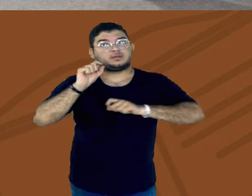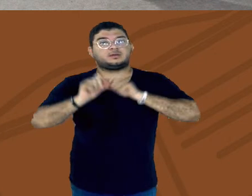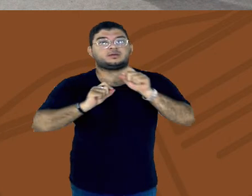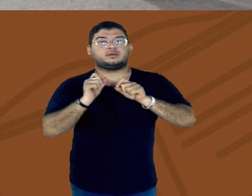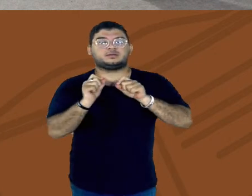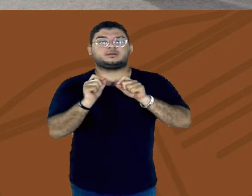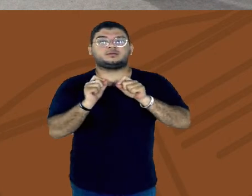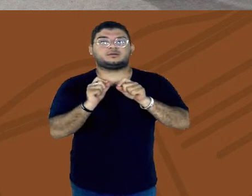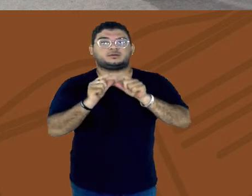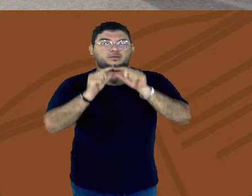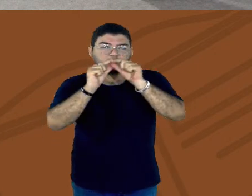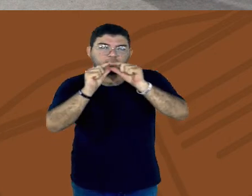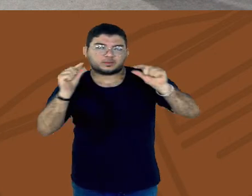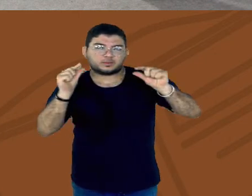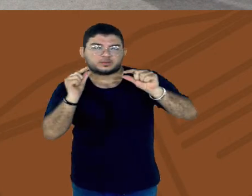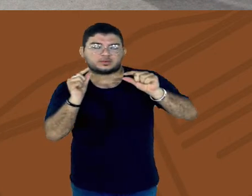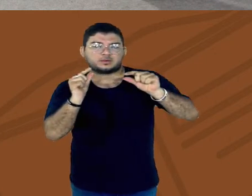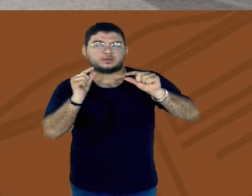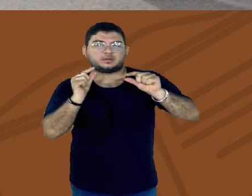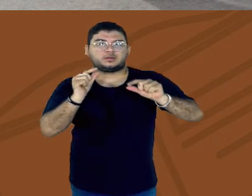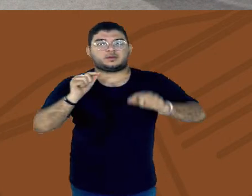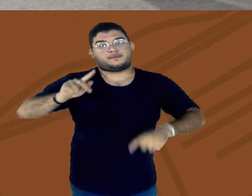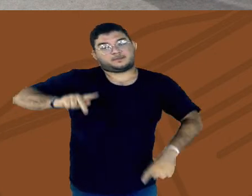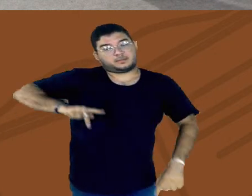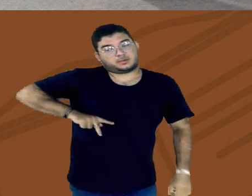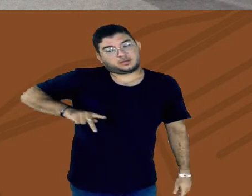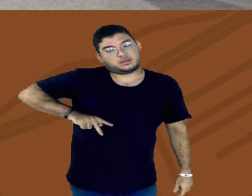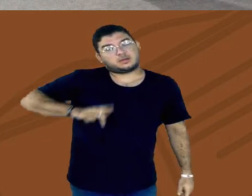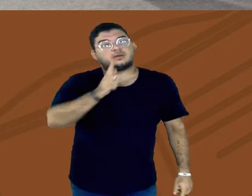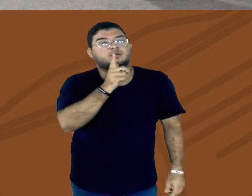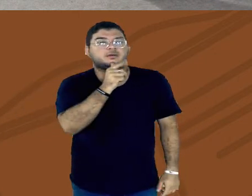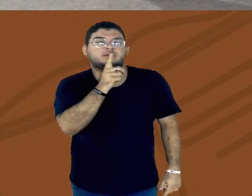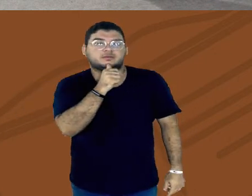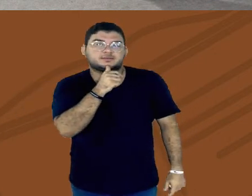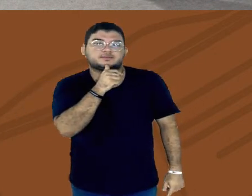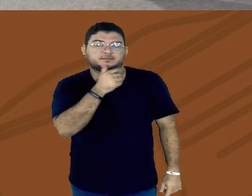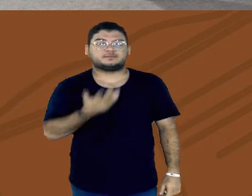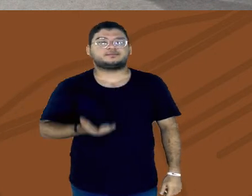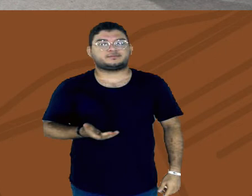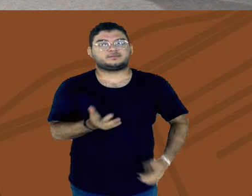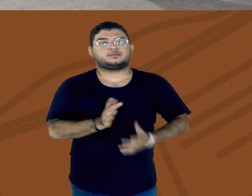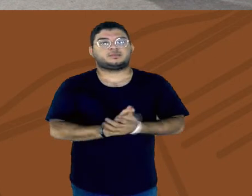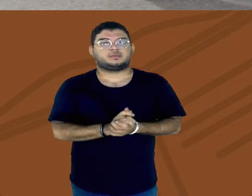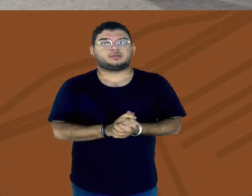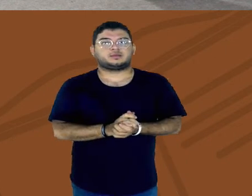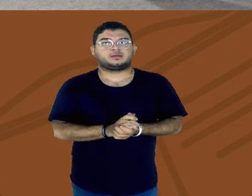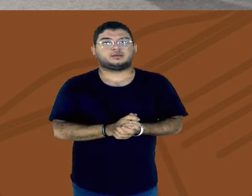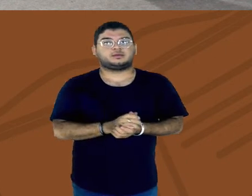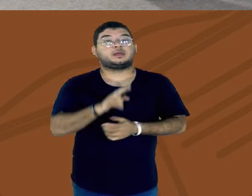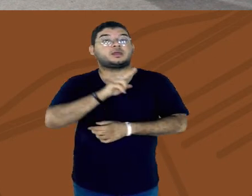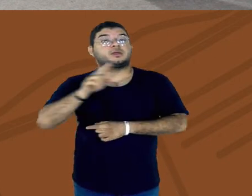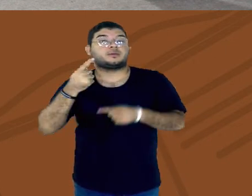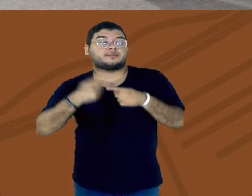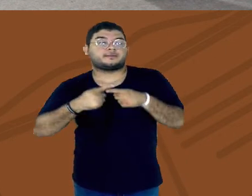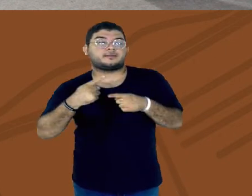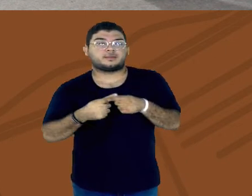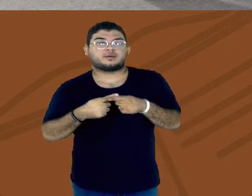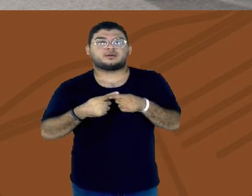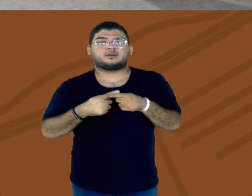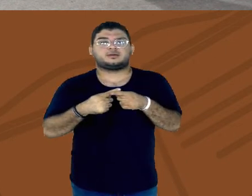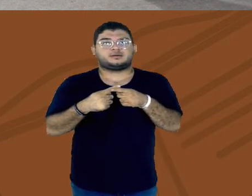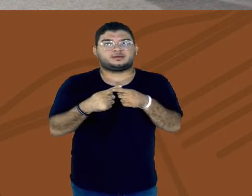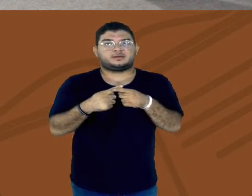por meio de ductos, o suco pancreático, que daí então recebe essa denominação de